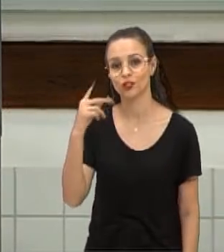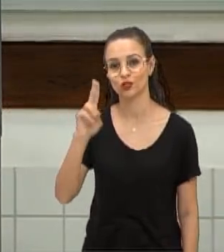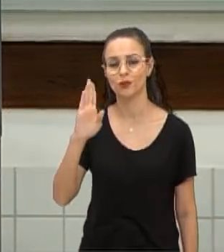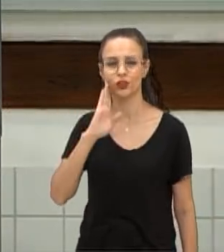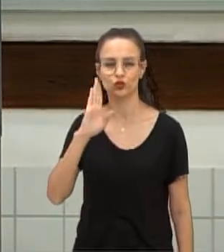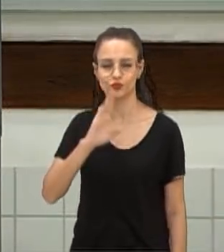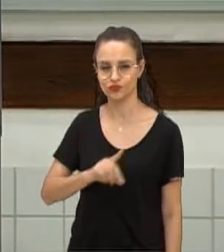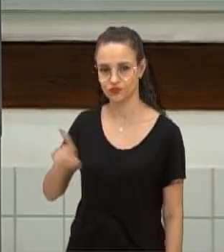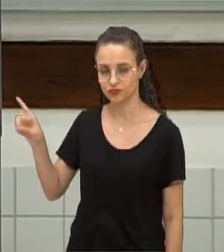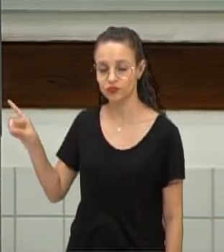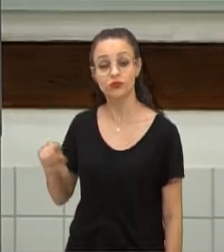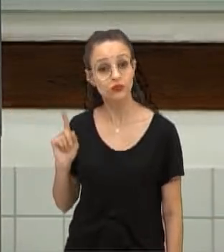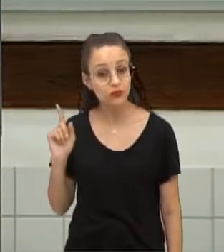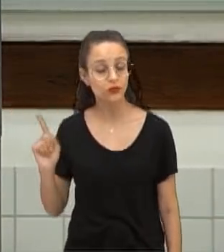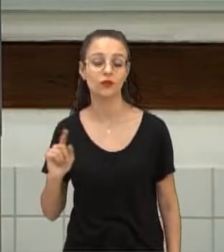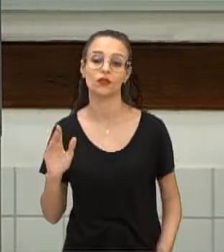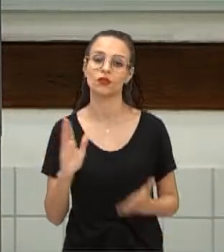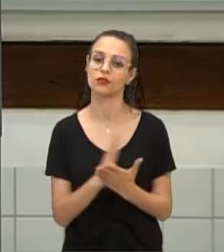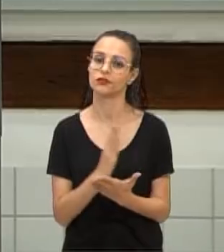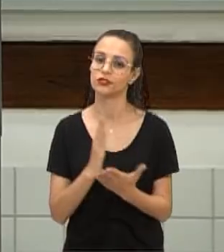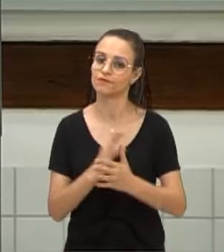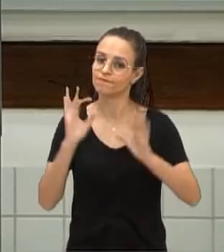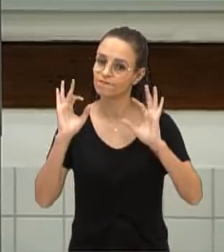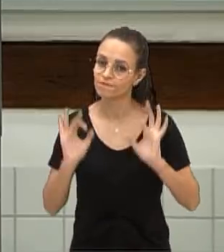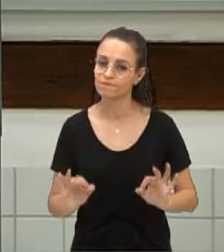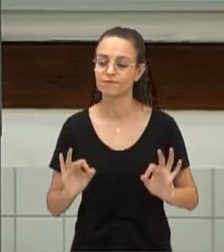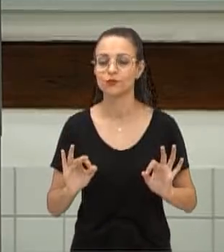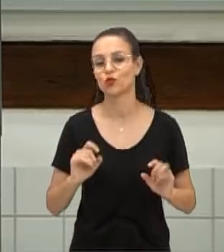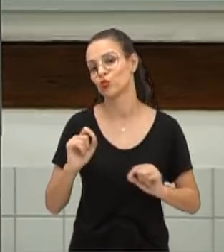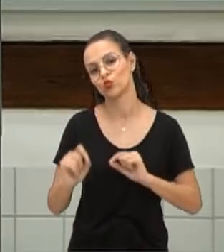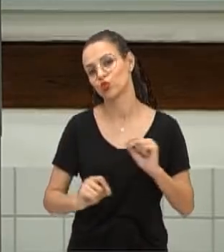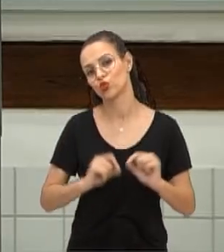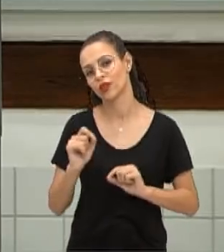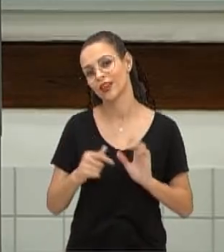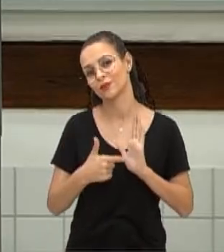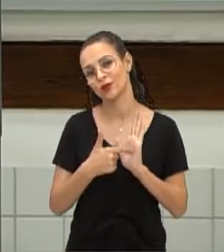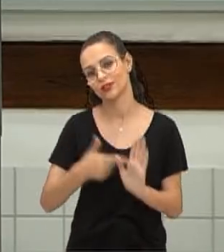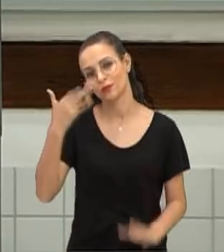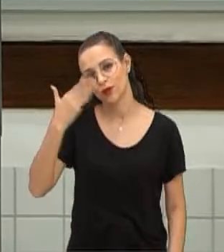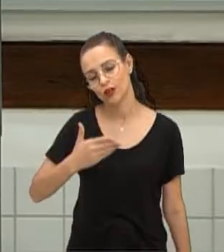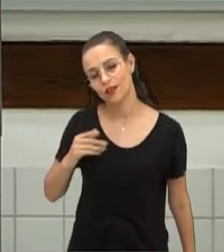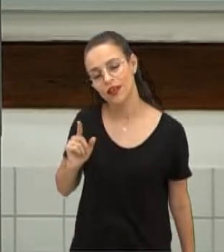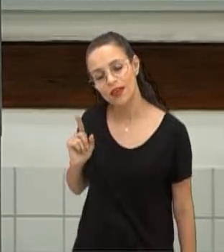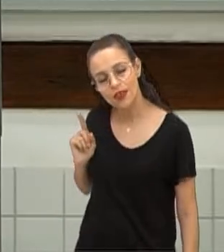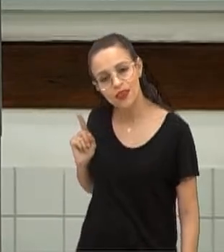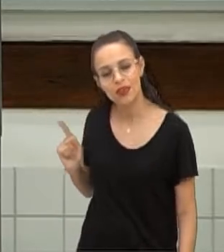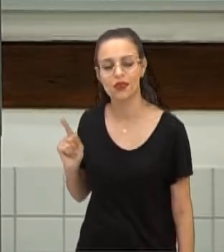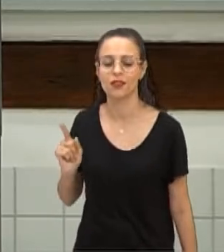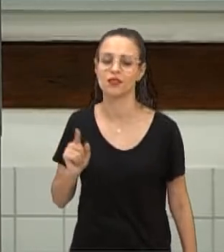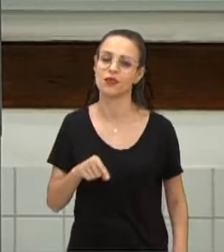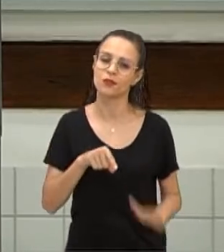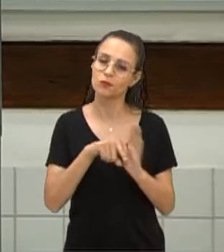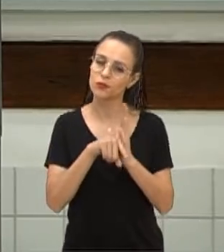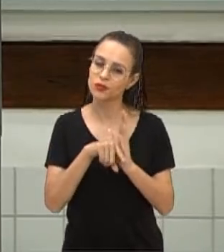Zoologique. Esse livro é exatamente um reflexo de que esse foi um naturalista